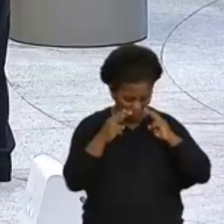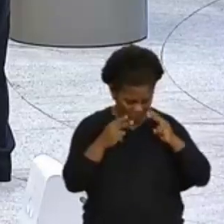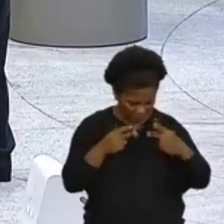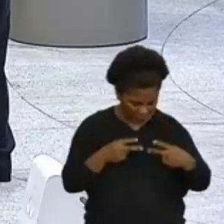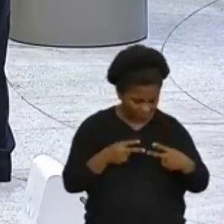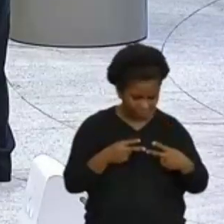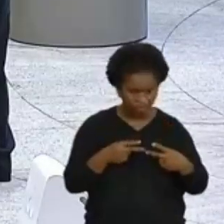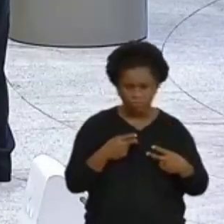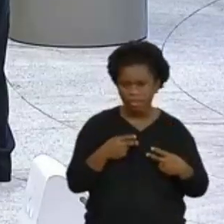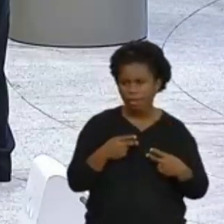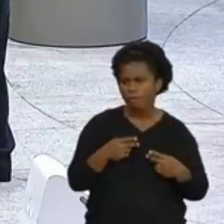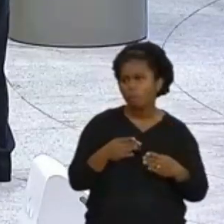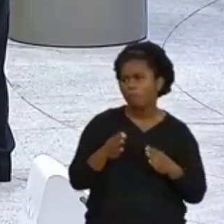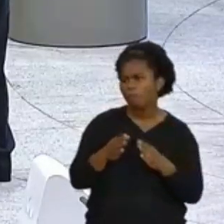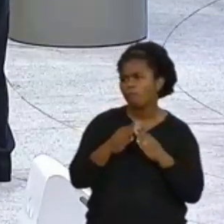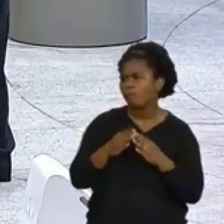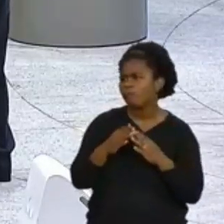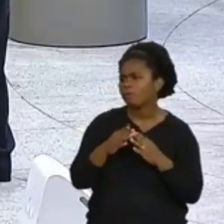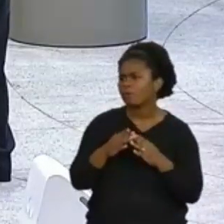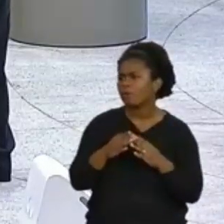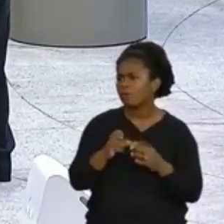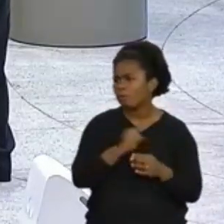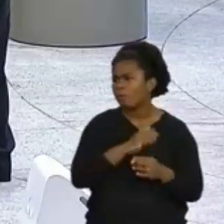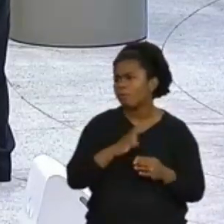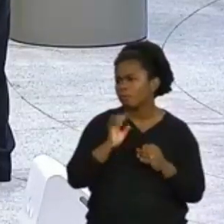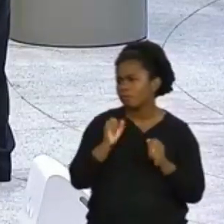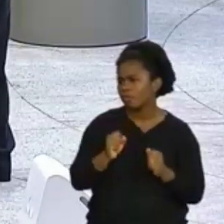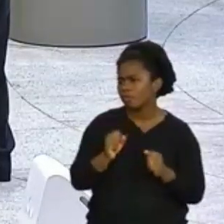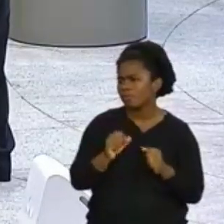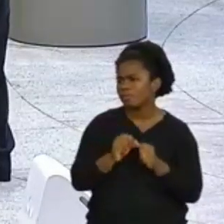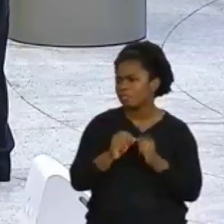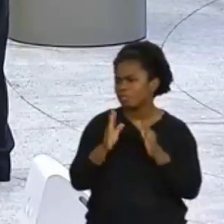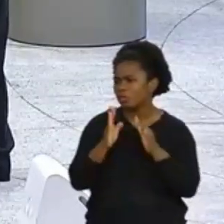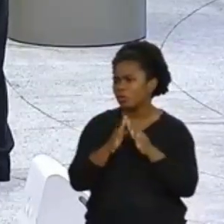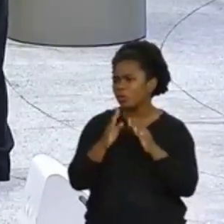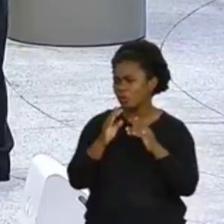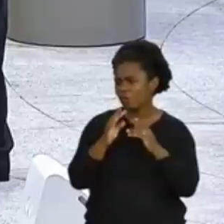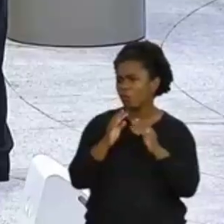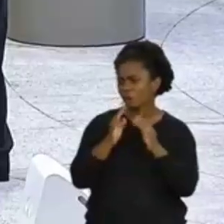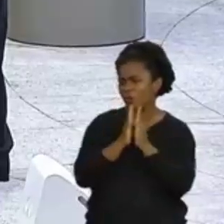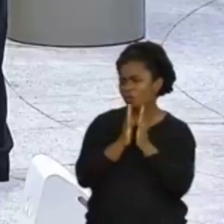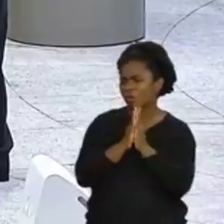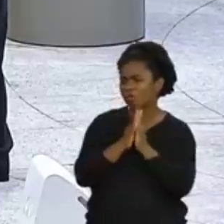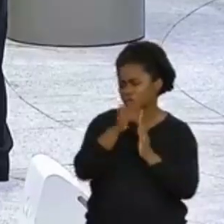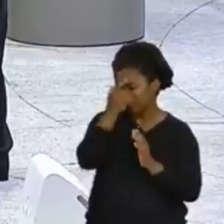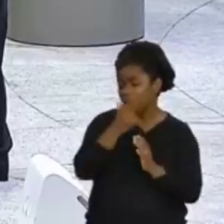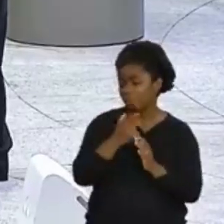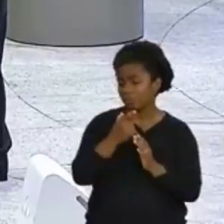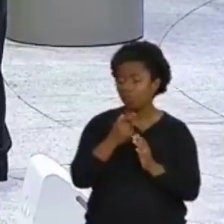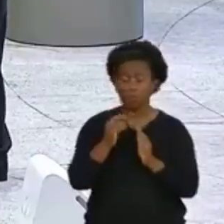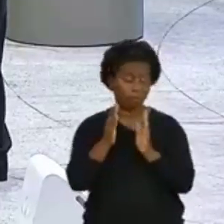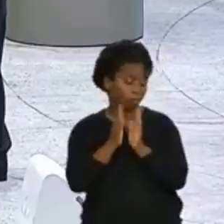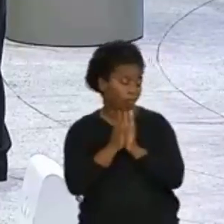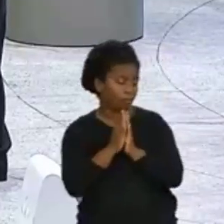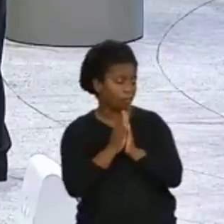vim para a igreja. Consegui chegar na igreja, porque eu não conseguia. E aí, eu comecei a